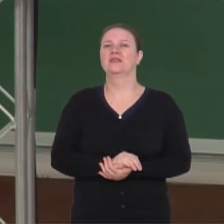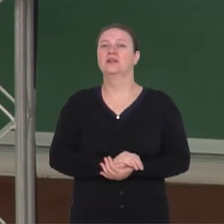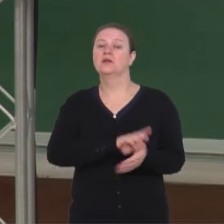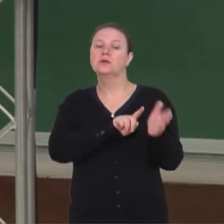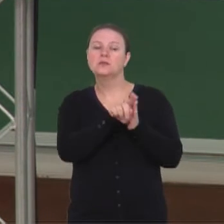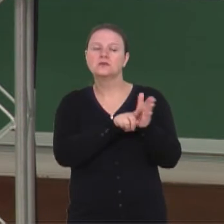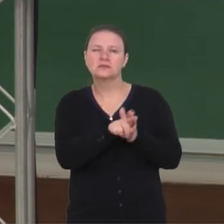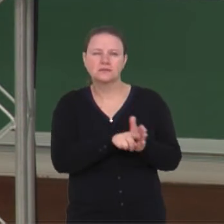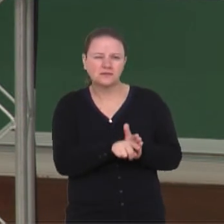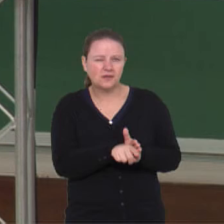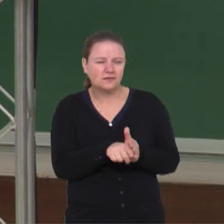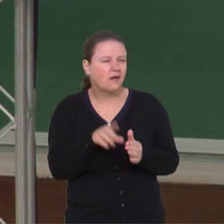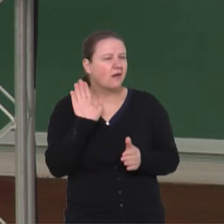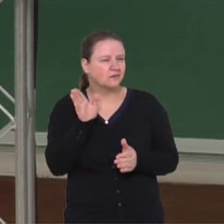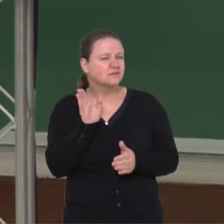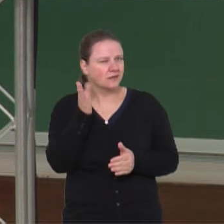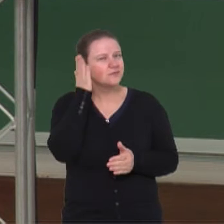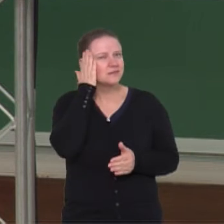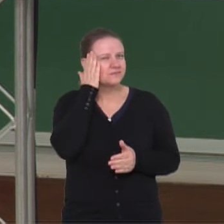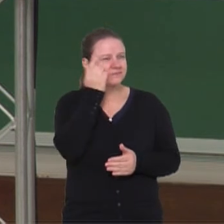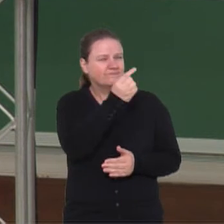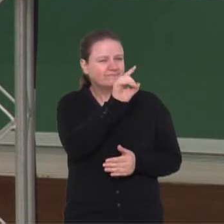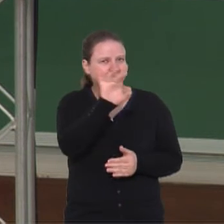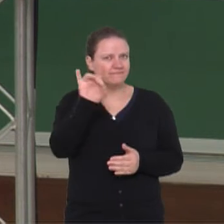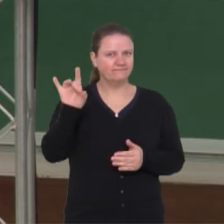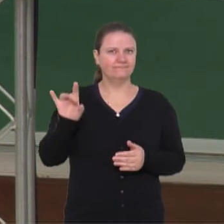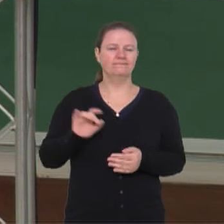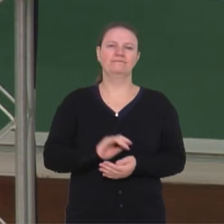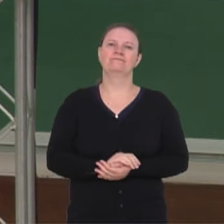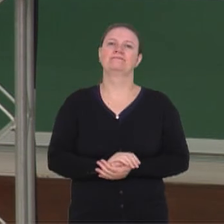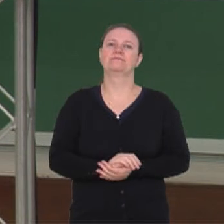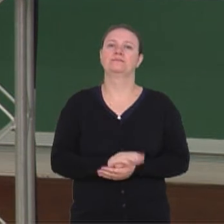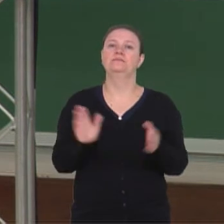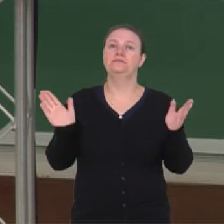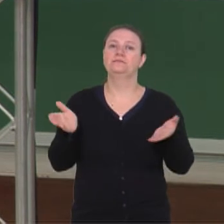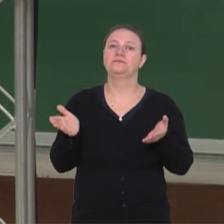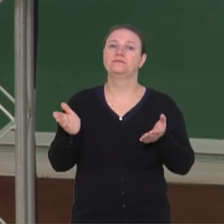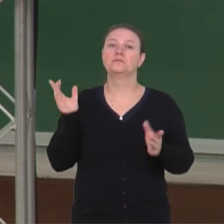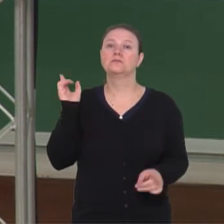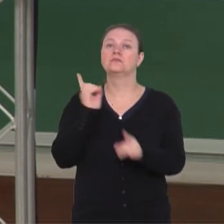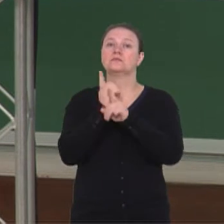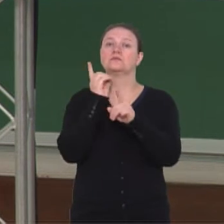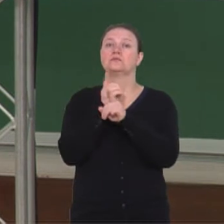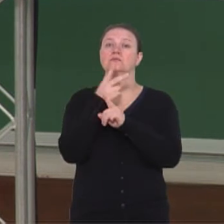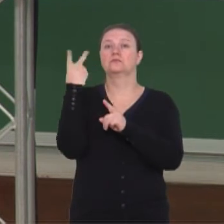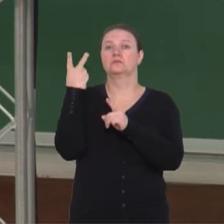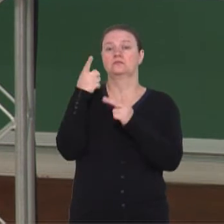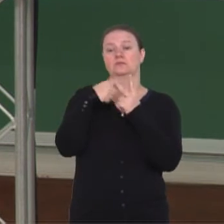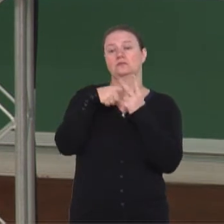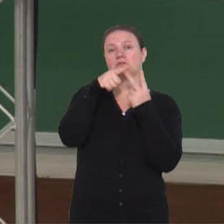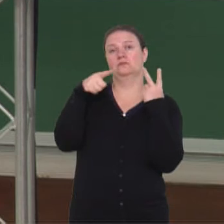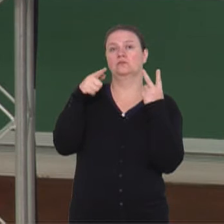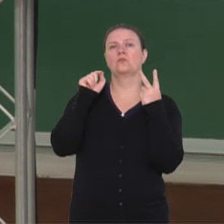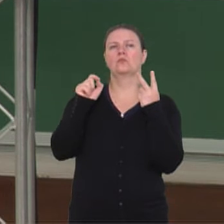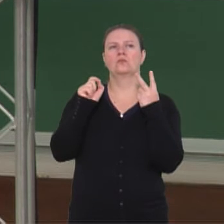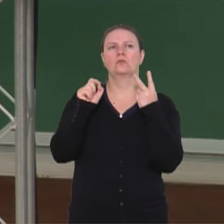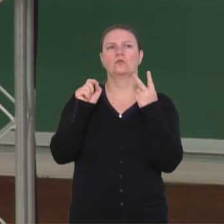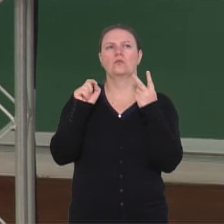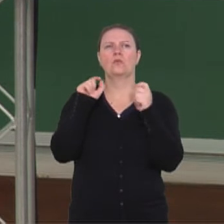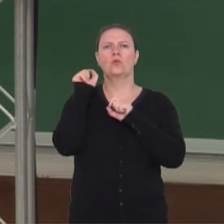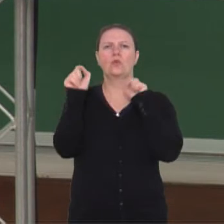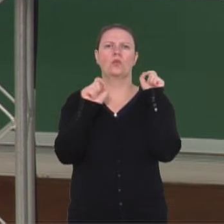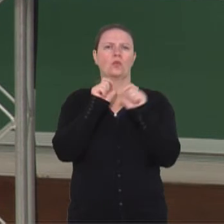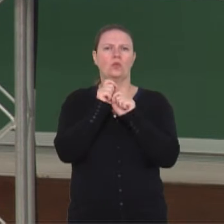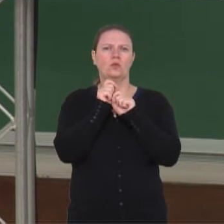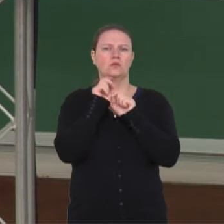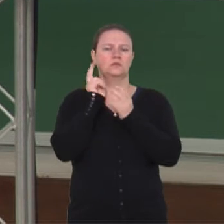pesquisar isso que eu sei. Então, como é que você faz para decompor? Acha as duas raízes. O formato da decomposição de um polinômio